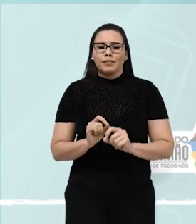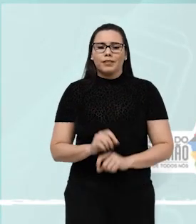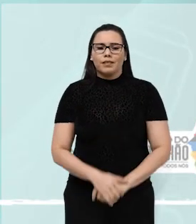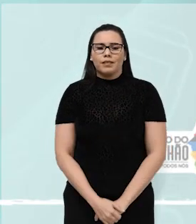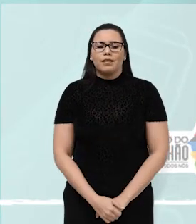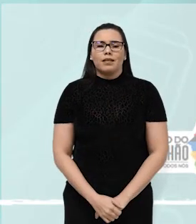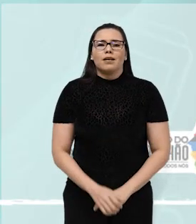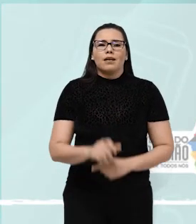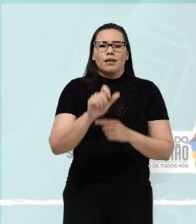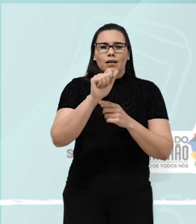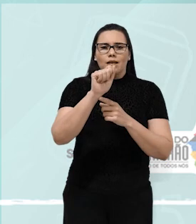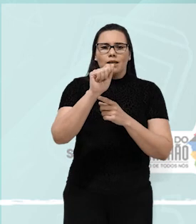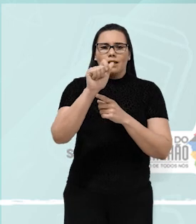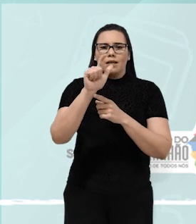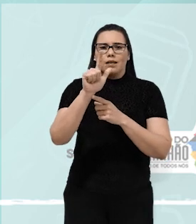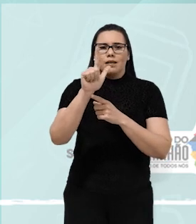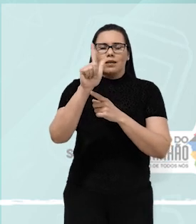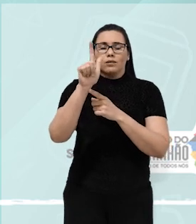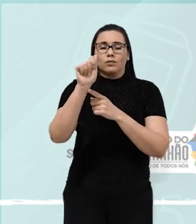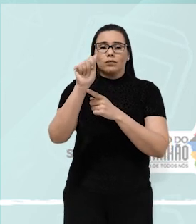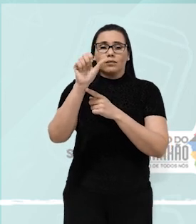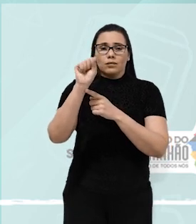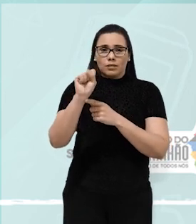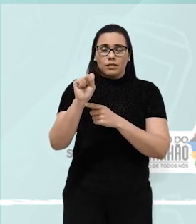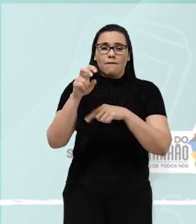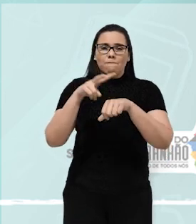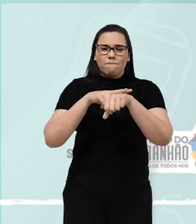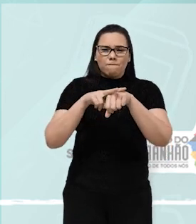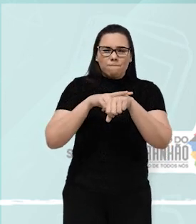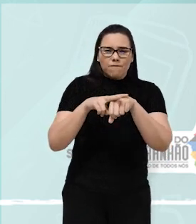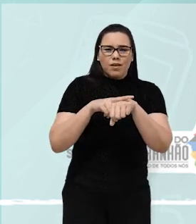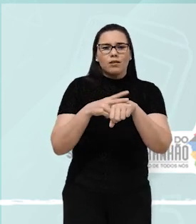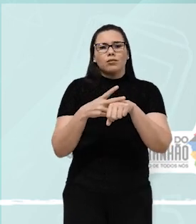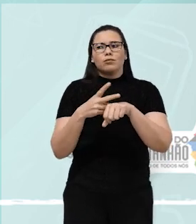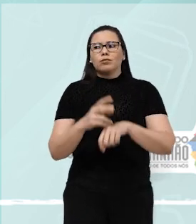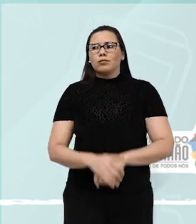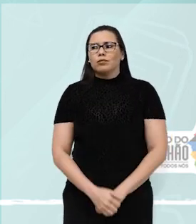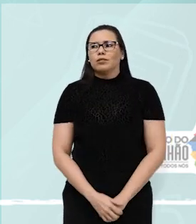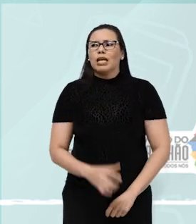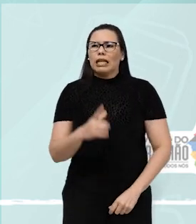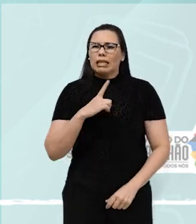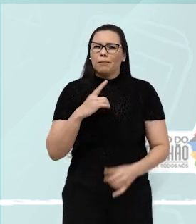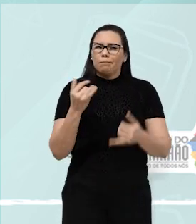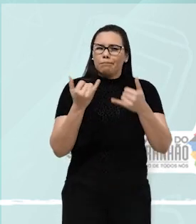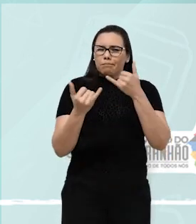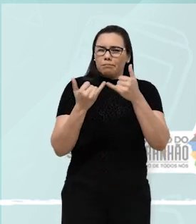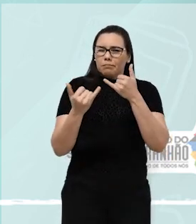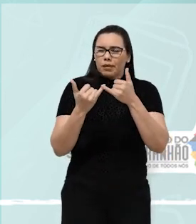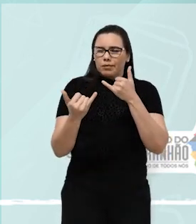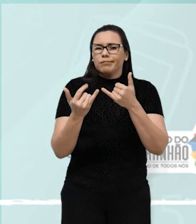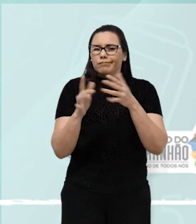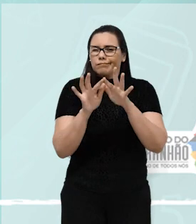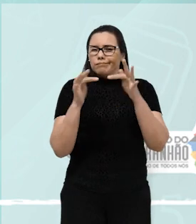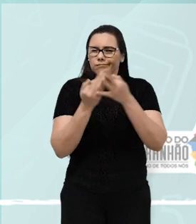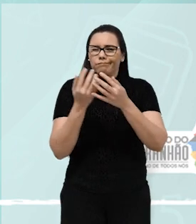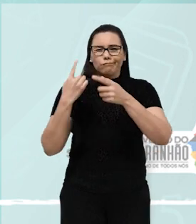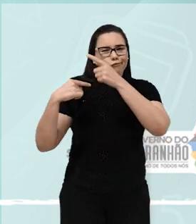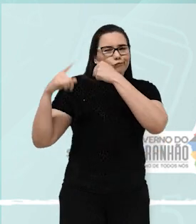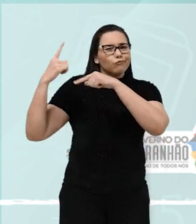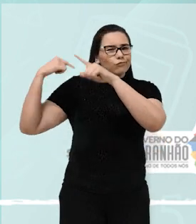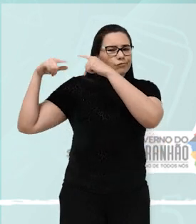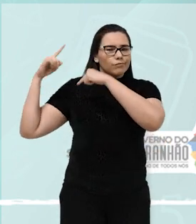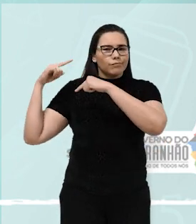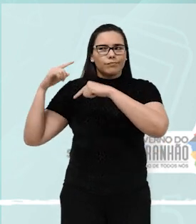as algas verdes, ok? Então, as plantas e as algas verdes, elas têm um parentesco. Agora, observe o